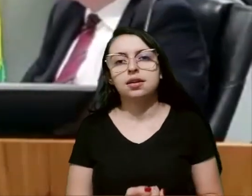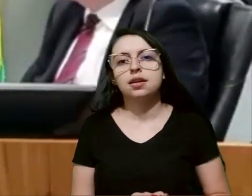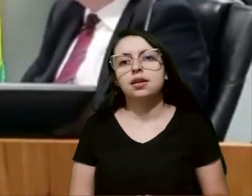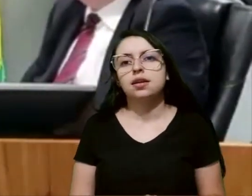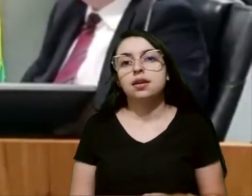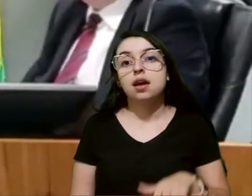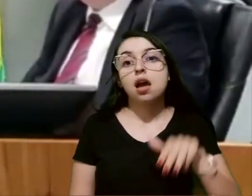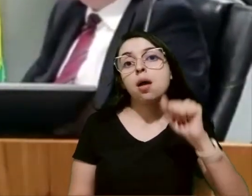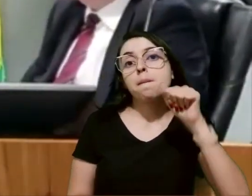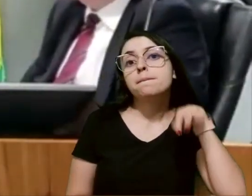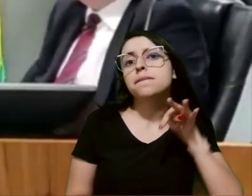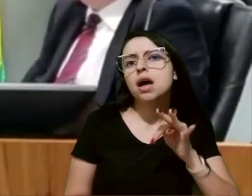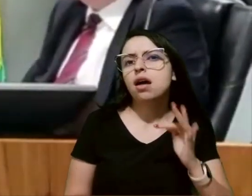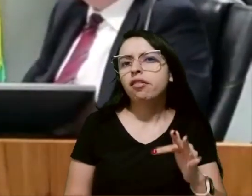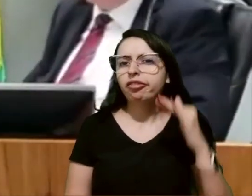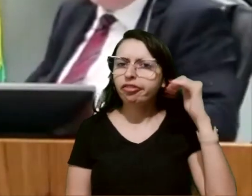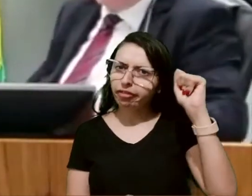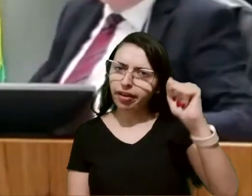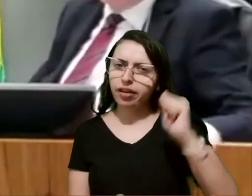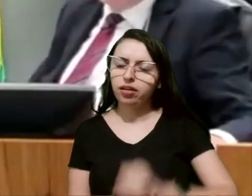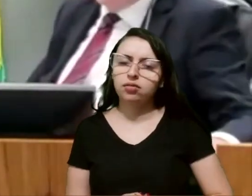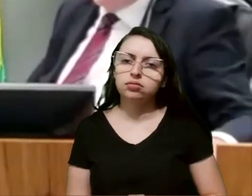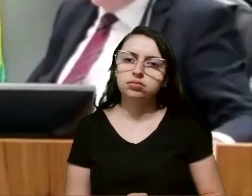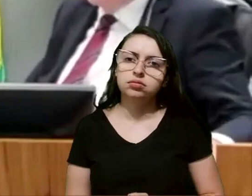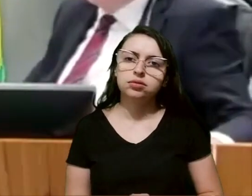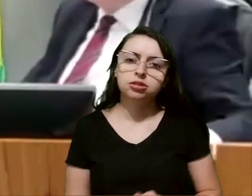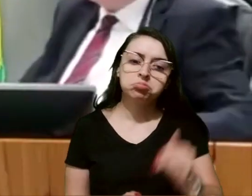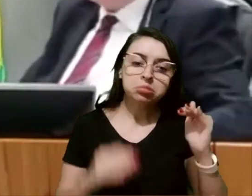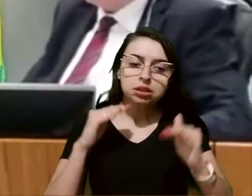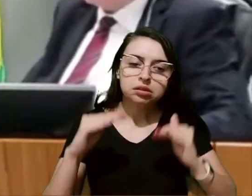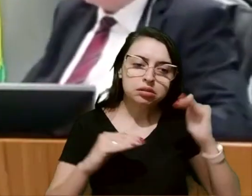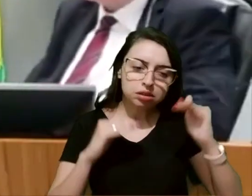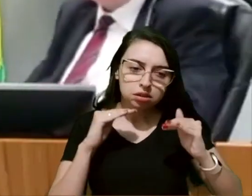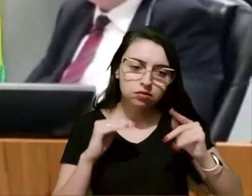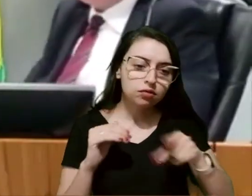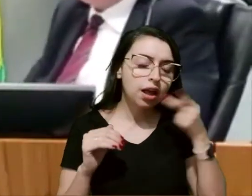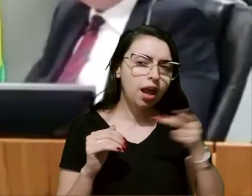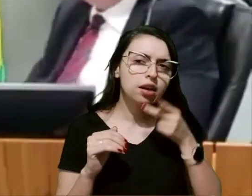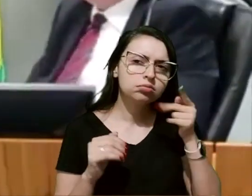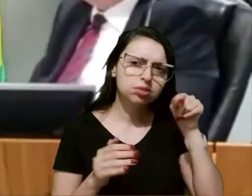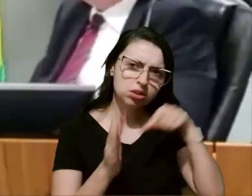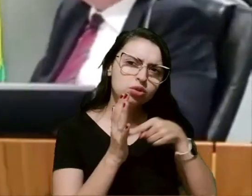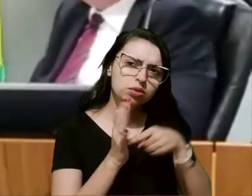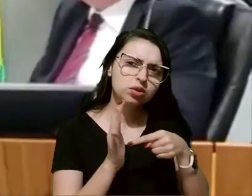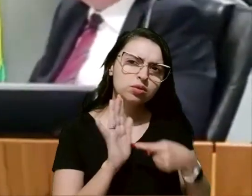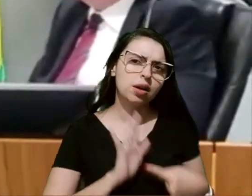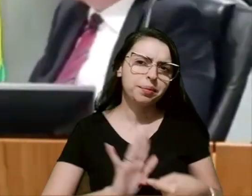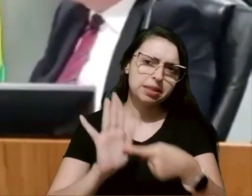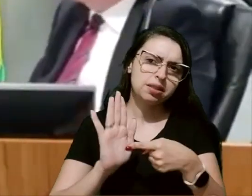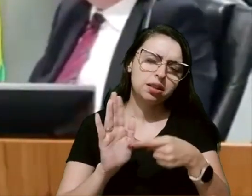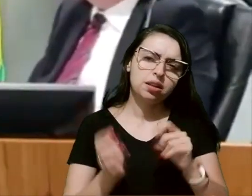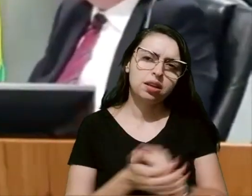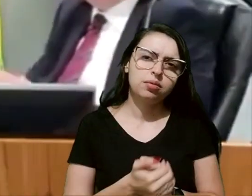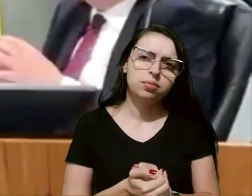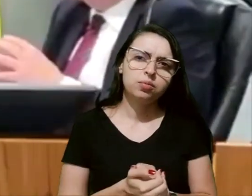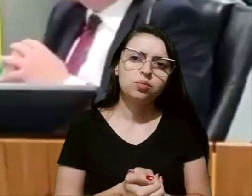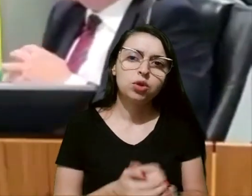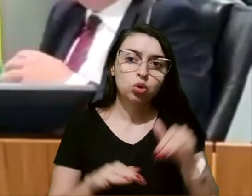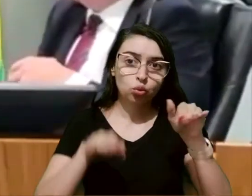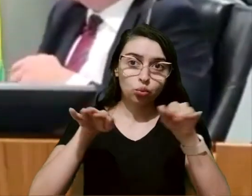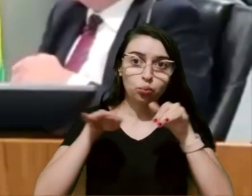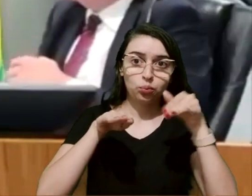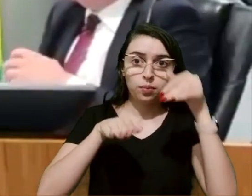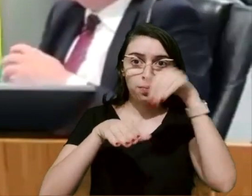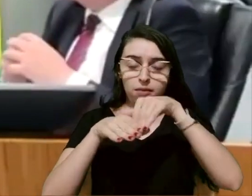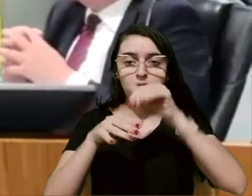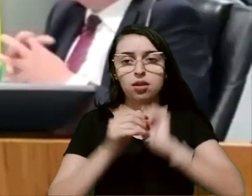de má-fé. Então, eh, e era mais nesse sentido foi nesse sentido que eu coloquei, muito no